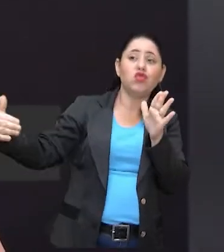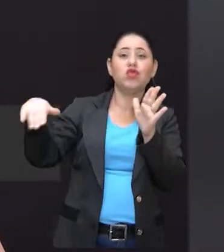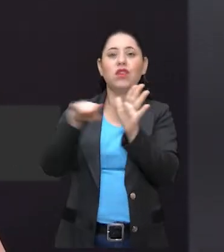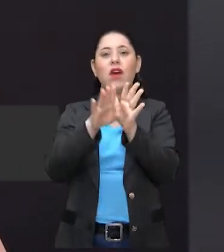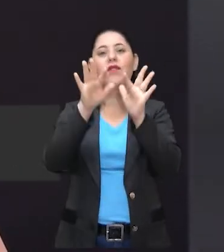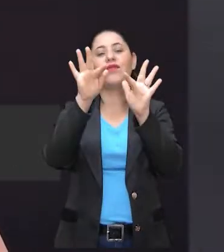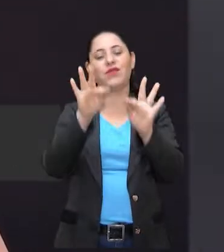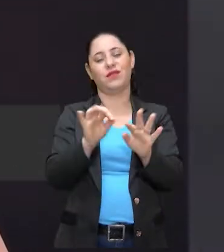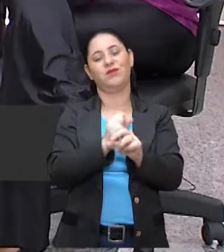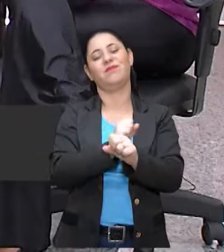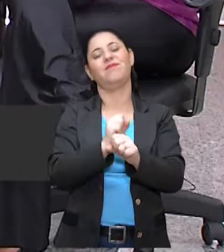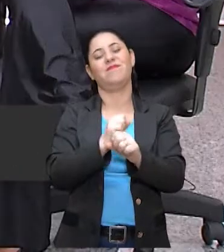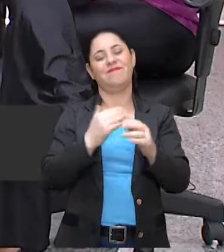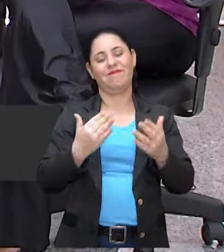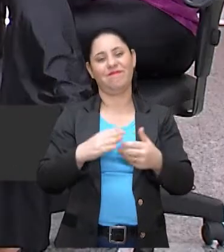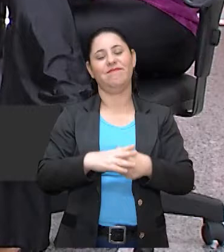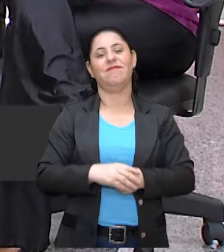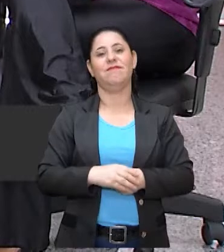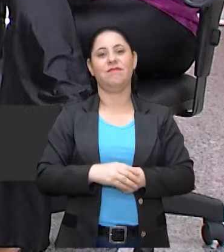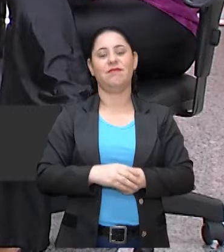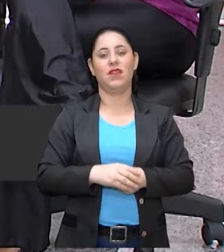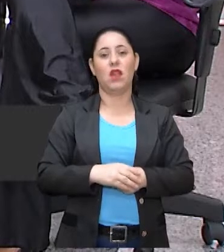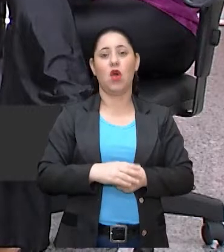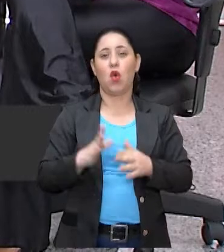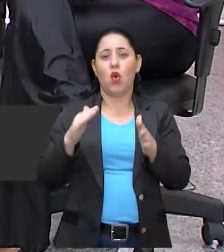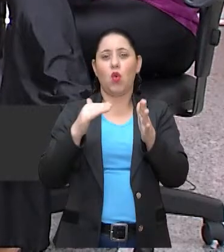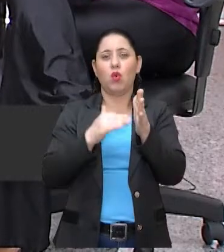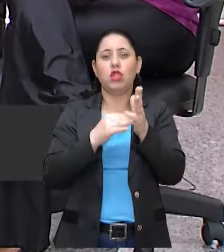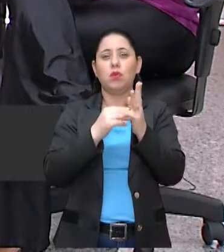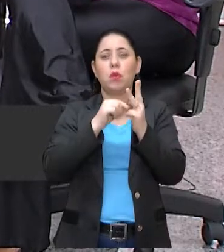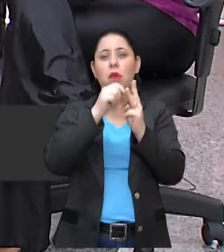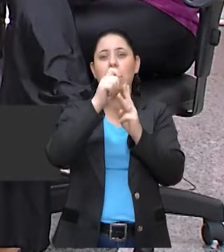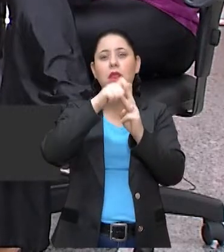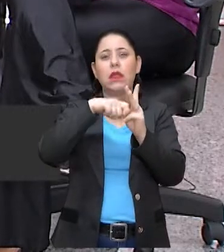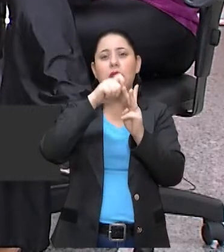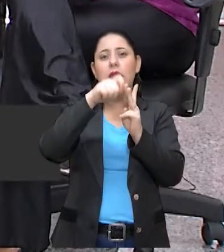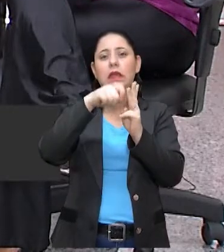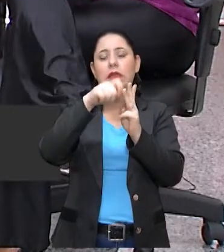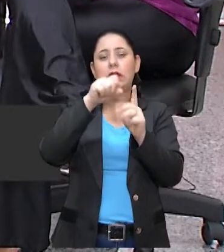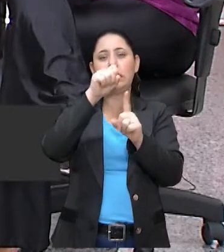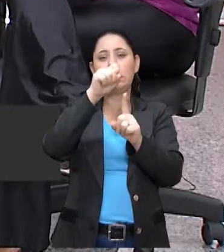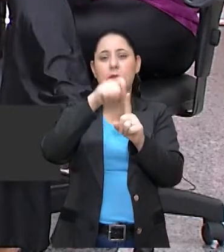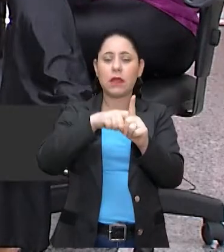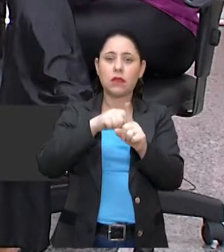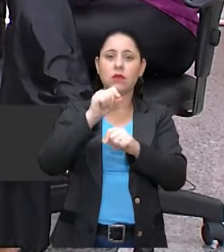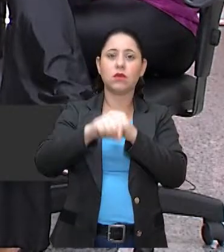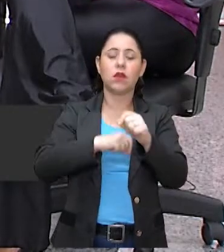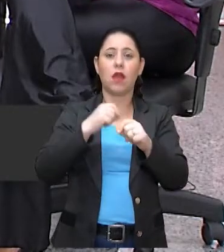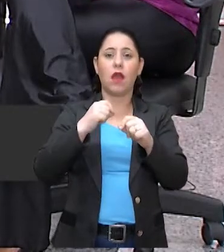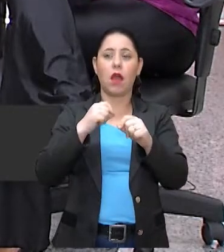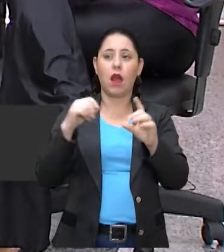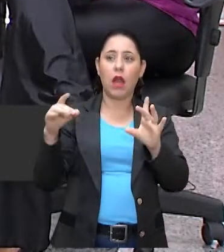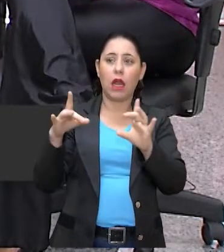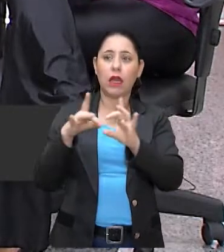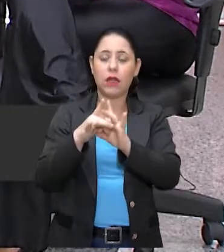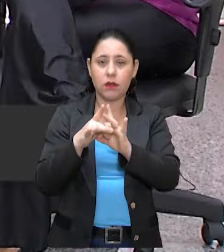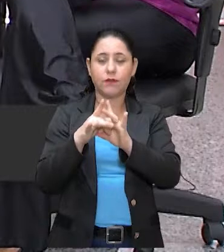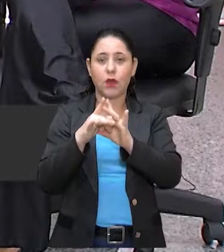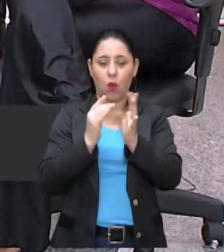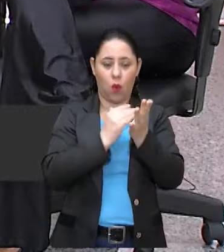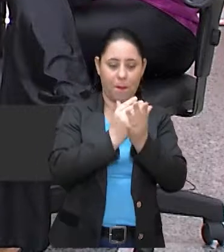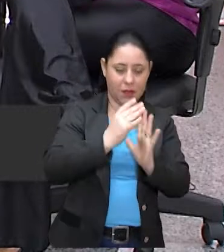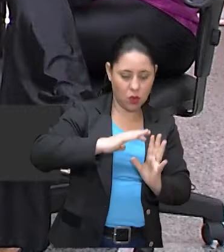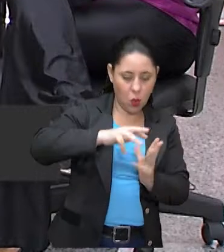até o fim do ano. E o último trimestre aqui é uma celebração emenda a outra, porque querendo ou